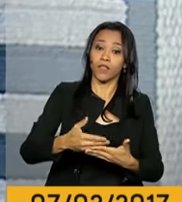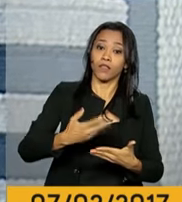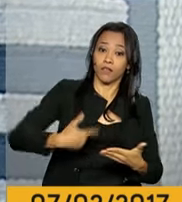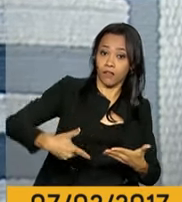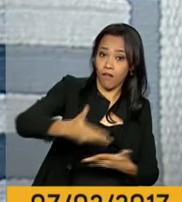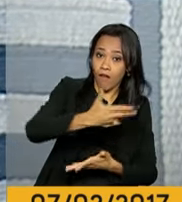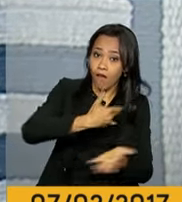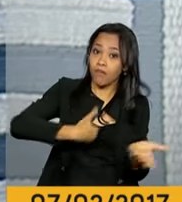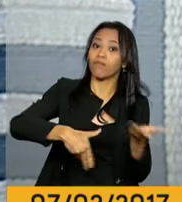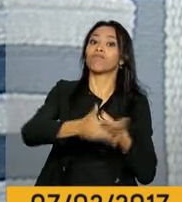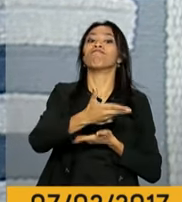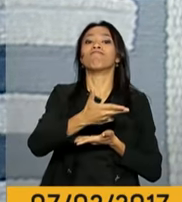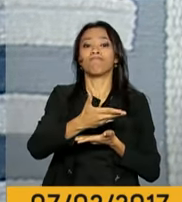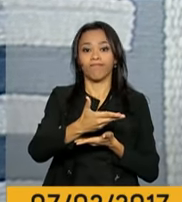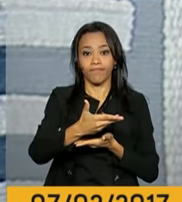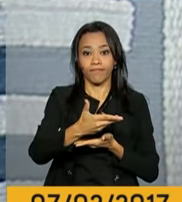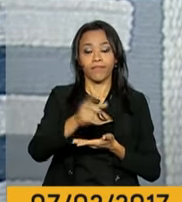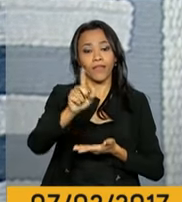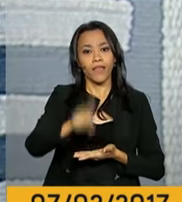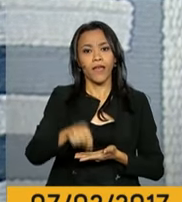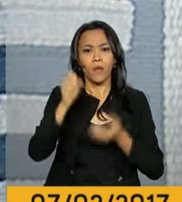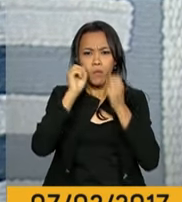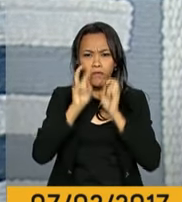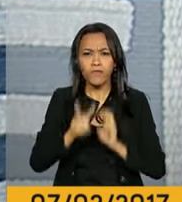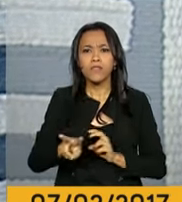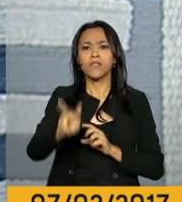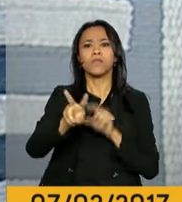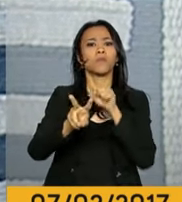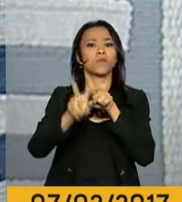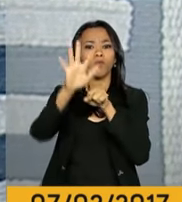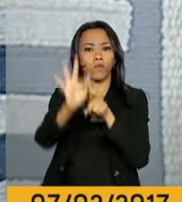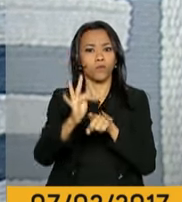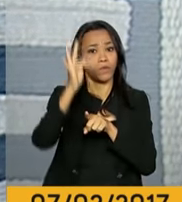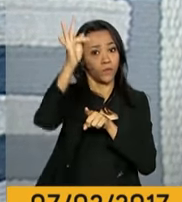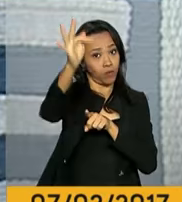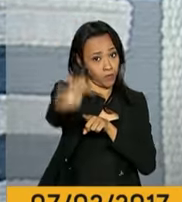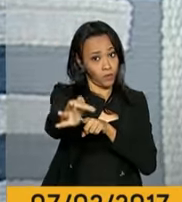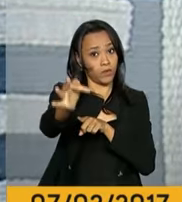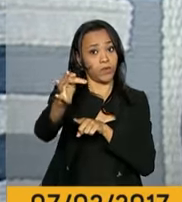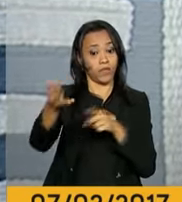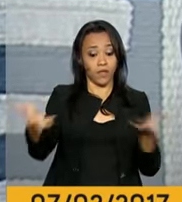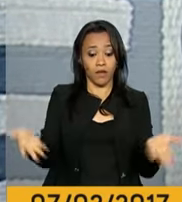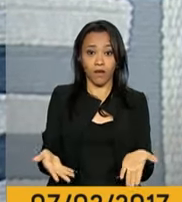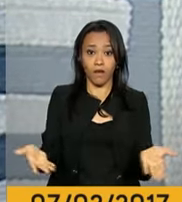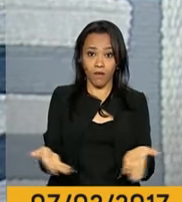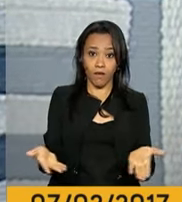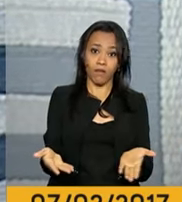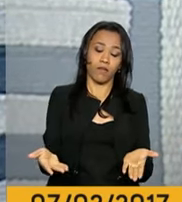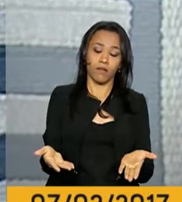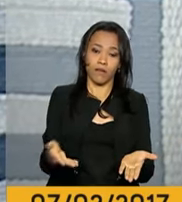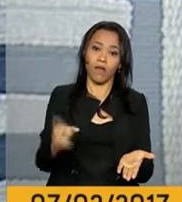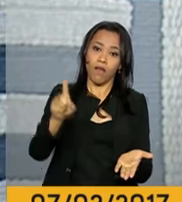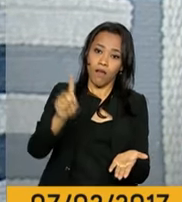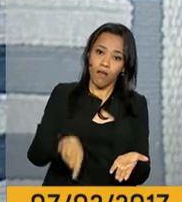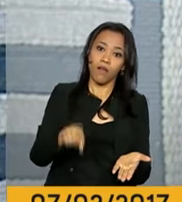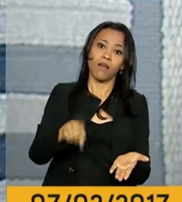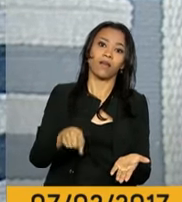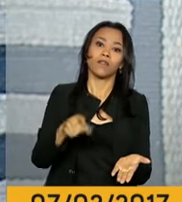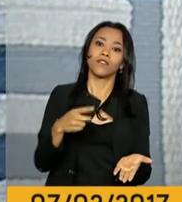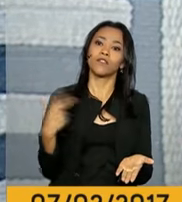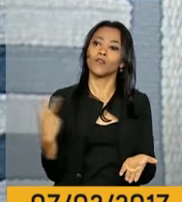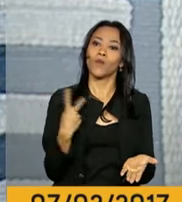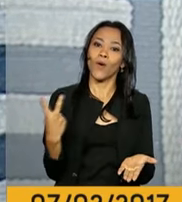gãs evocam a visão de um futuro que agora nos cabe exatamente